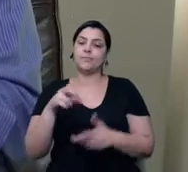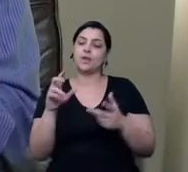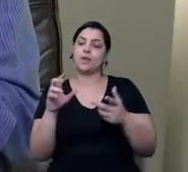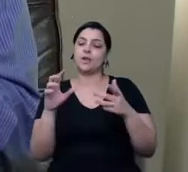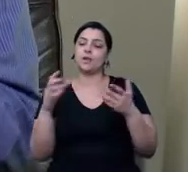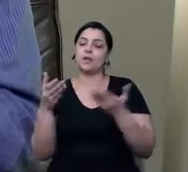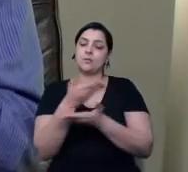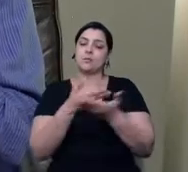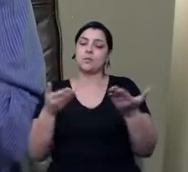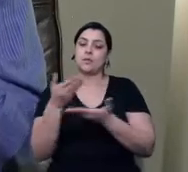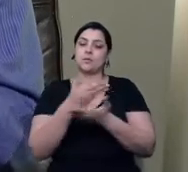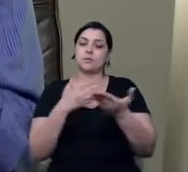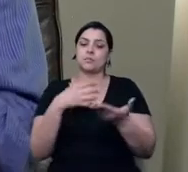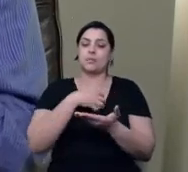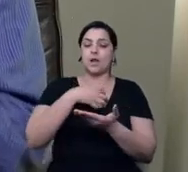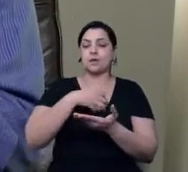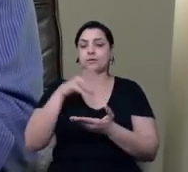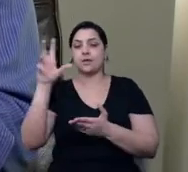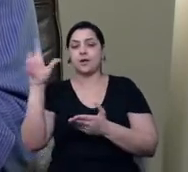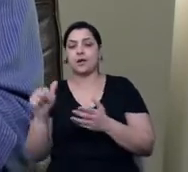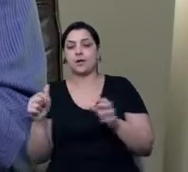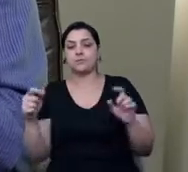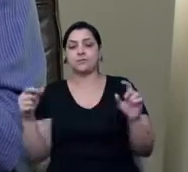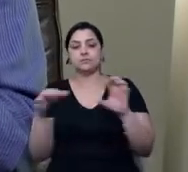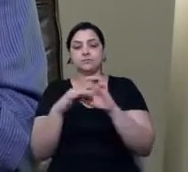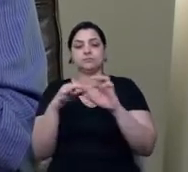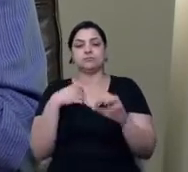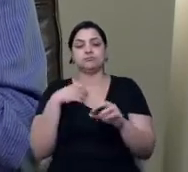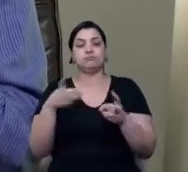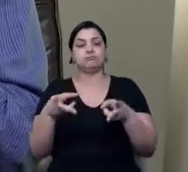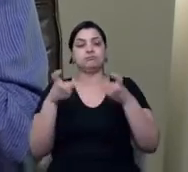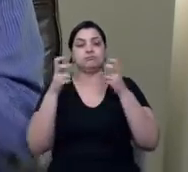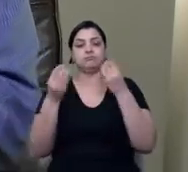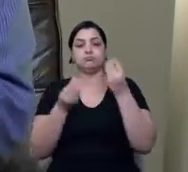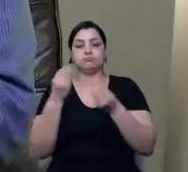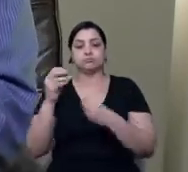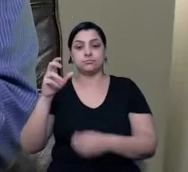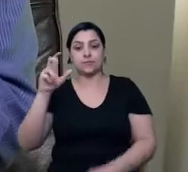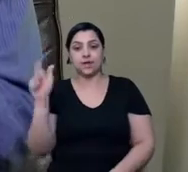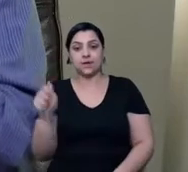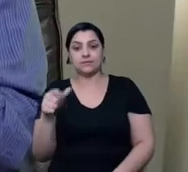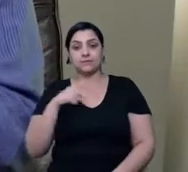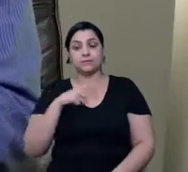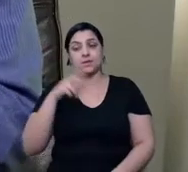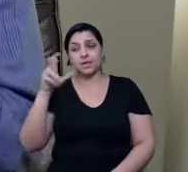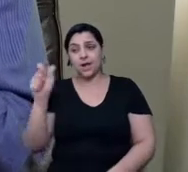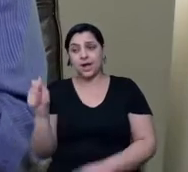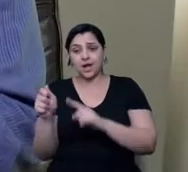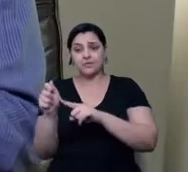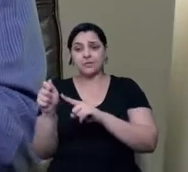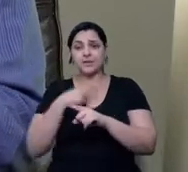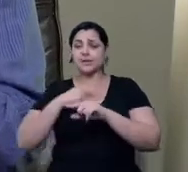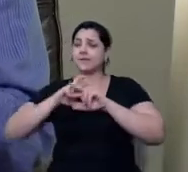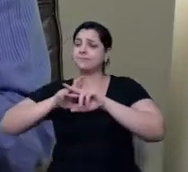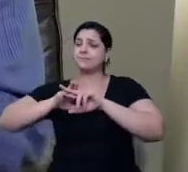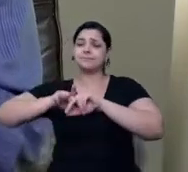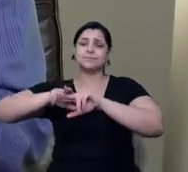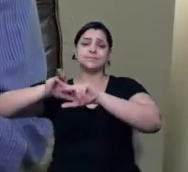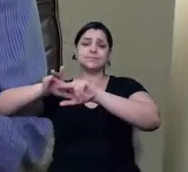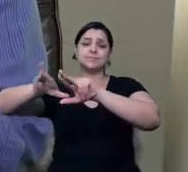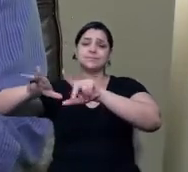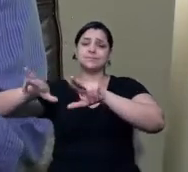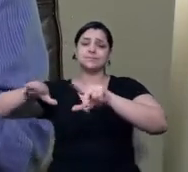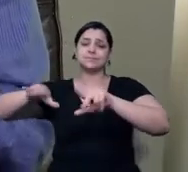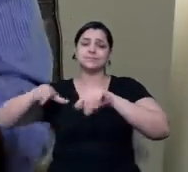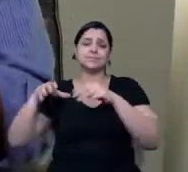diálogo entre Bahia e Áfricas, a forma como eu vejo e percebo. Eu falo Áfricas porque a África é muito plural, muito diversa, né? São vários grupos e